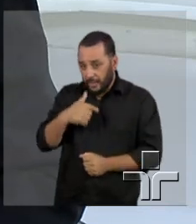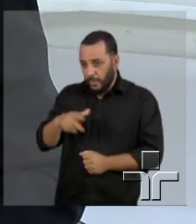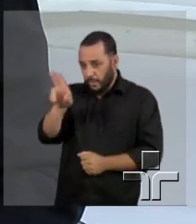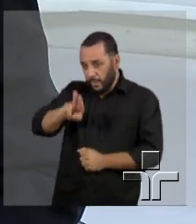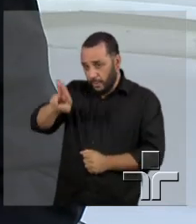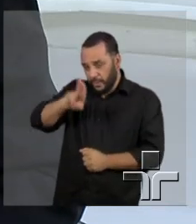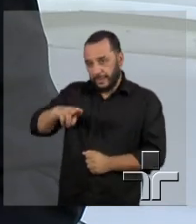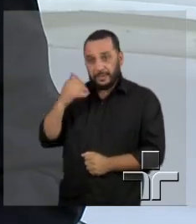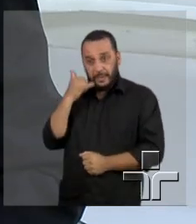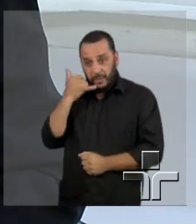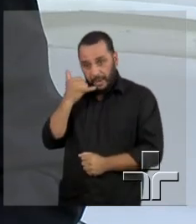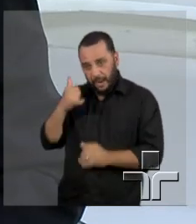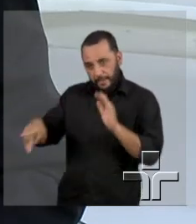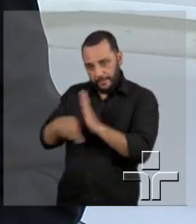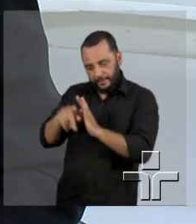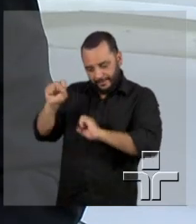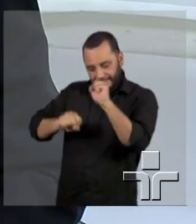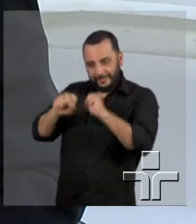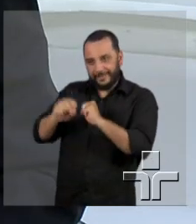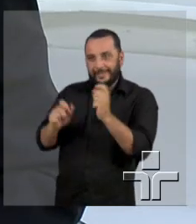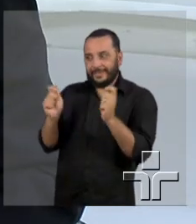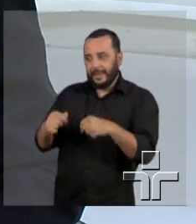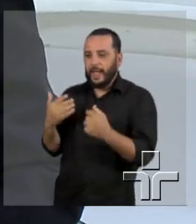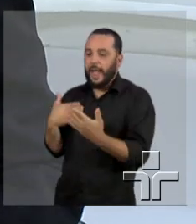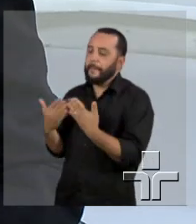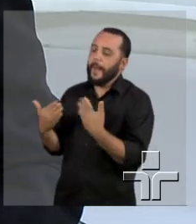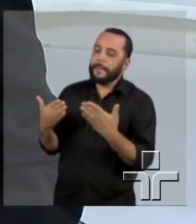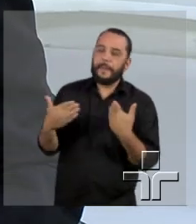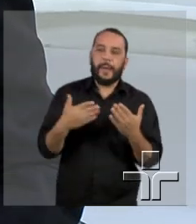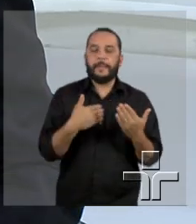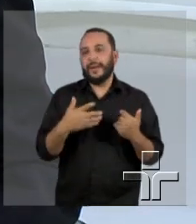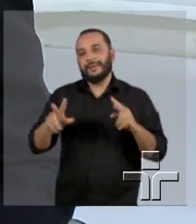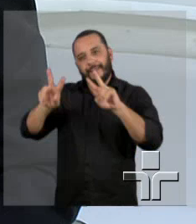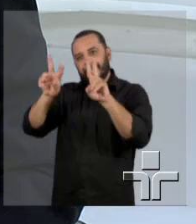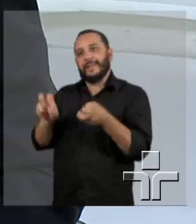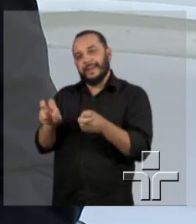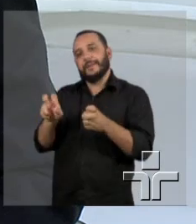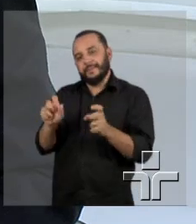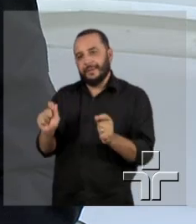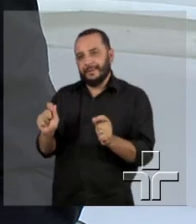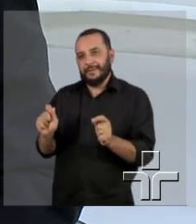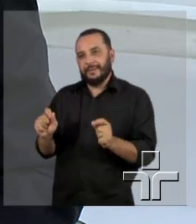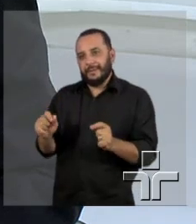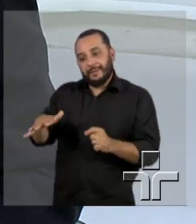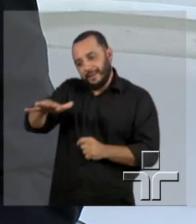né, e se permite conversas sobre coisas do poder,